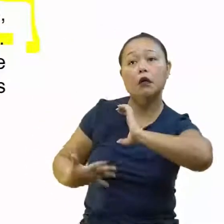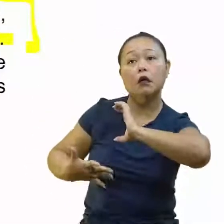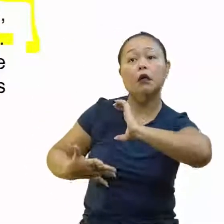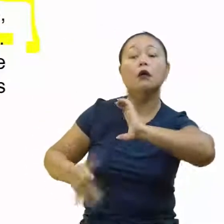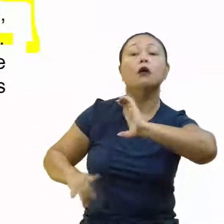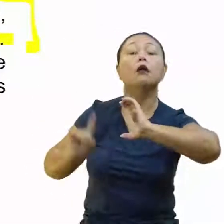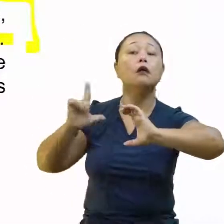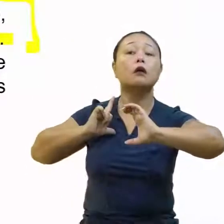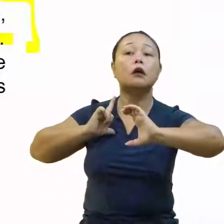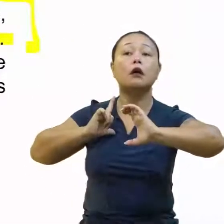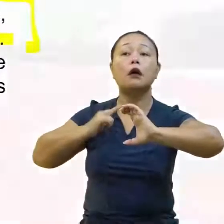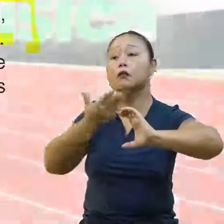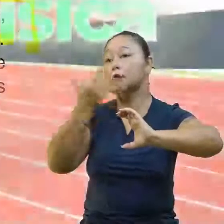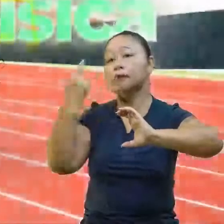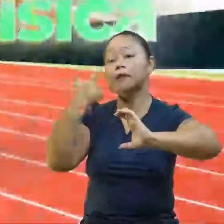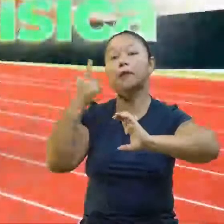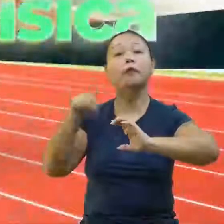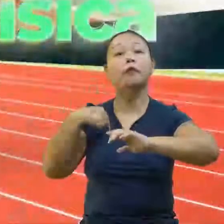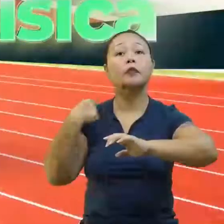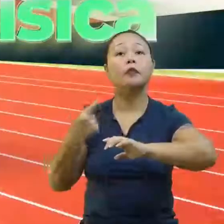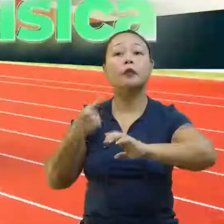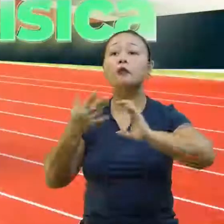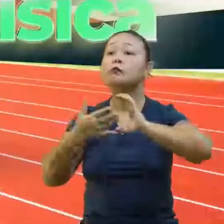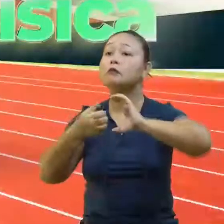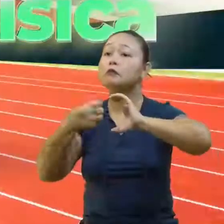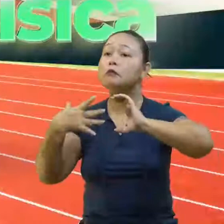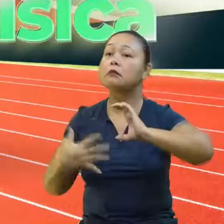poder fechar essa ideia, mediante essas